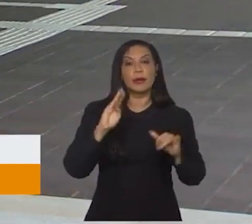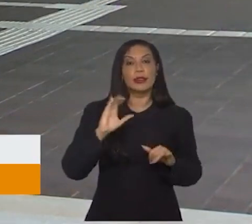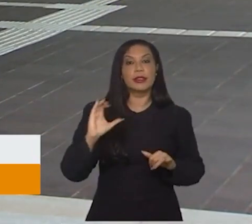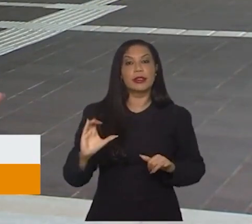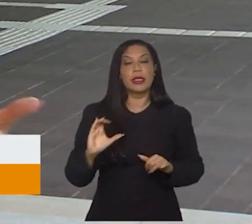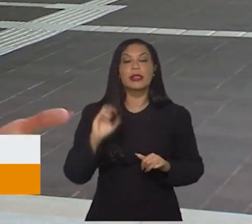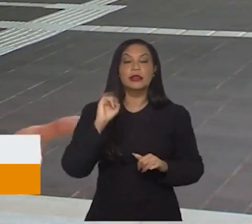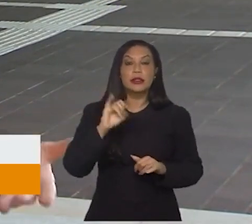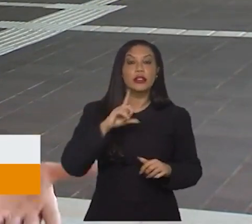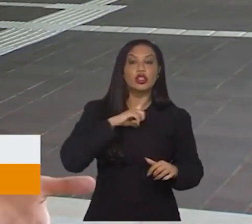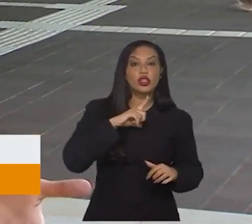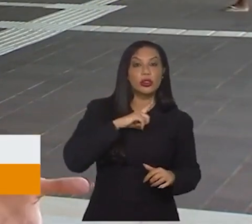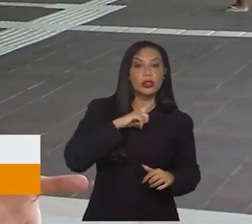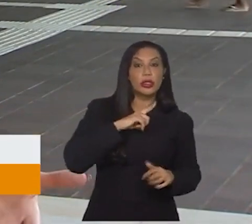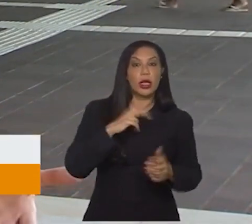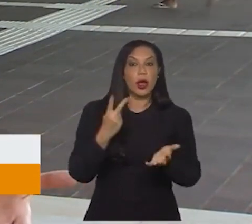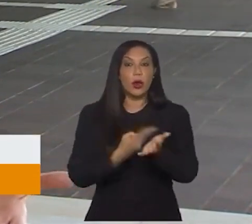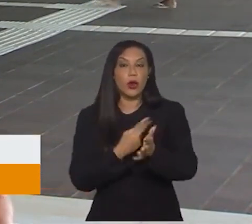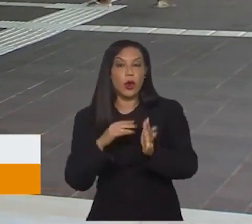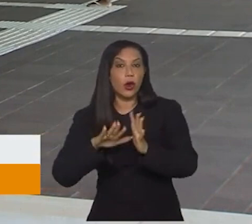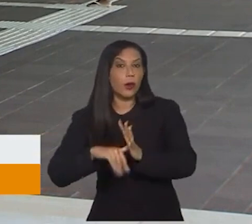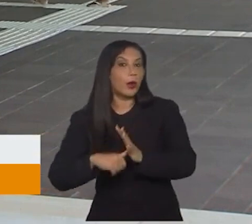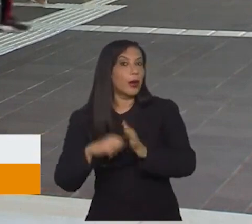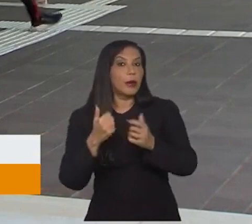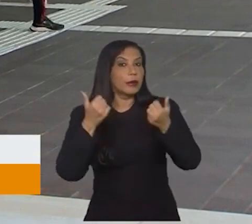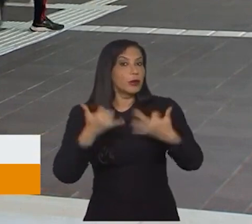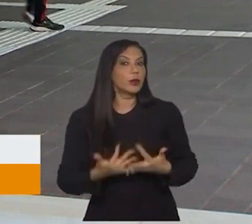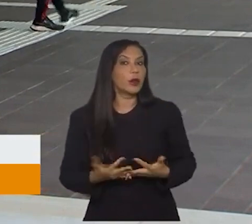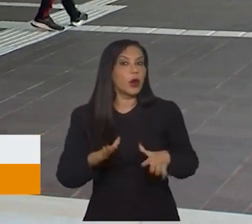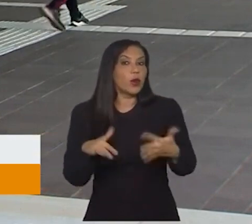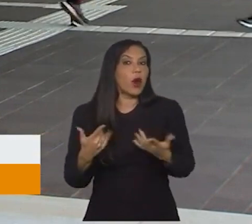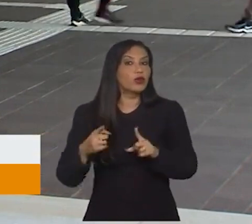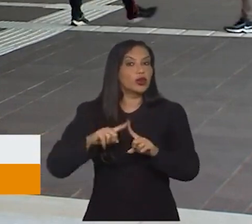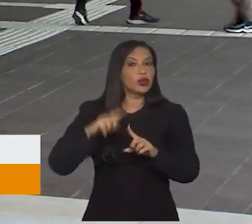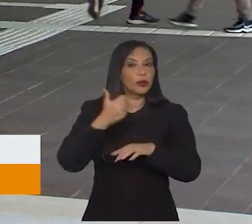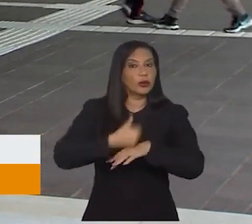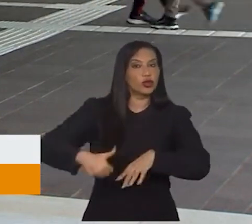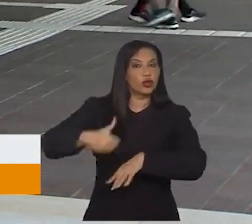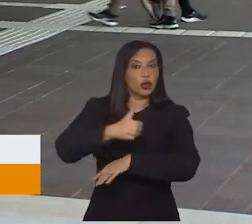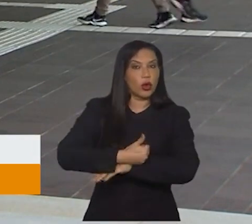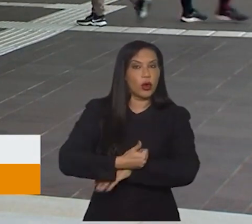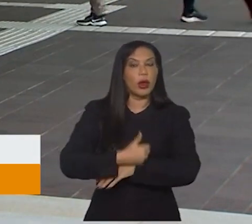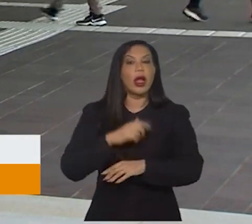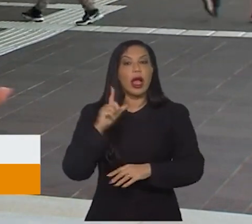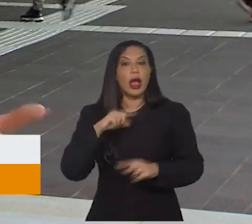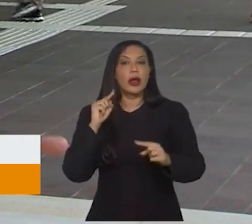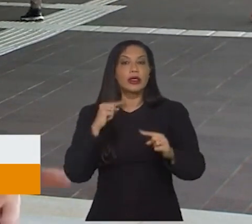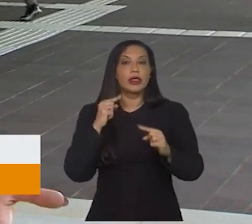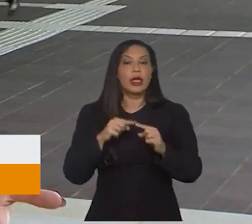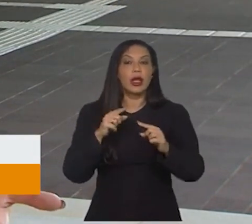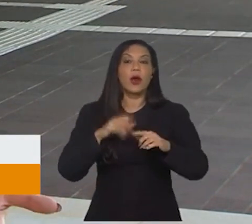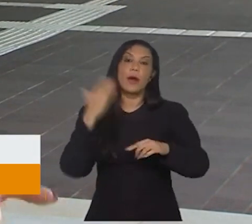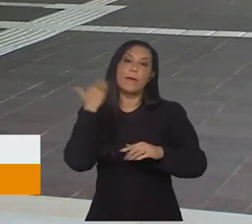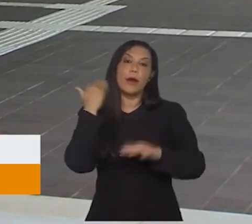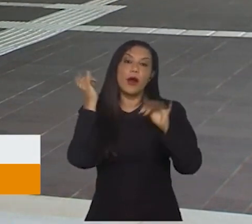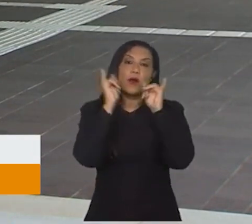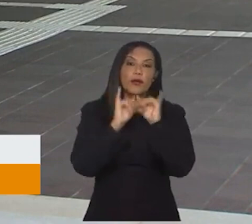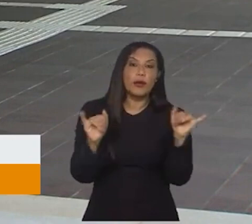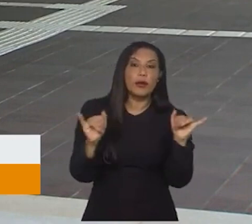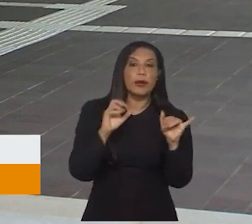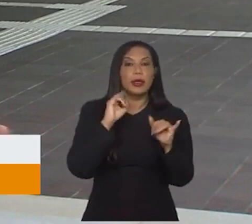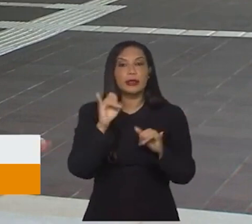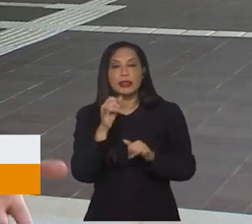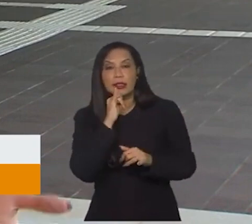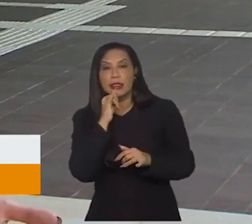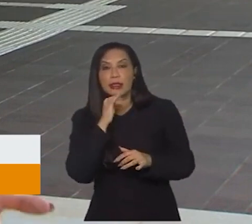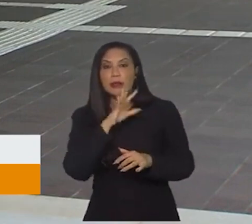existe alguma transação fraudulenta, mas não falam qual tipo de golpe. A ideia é que os bancos passem a informar se foi coerção,